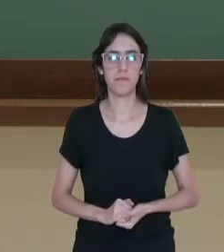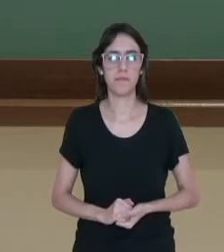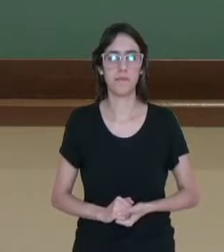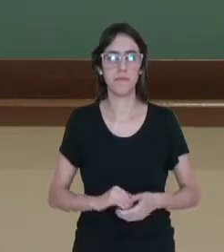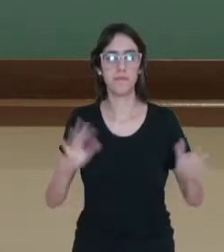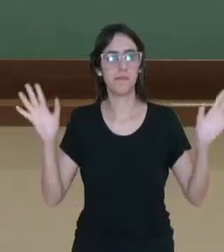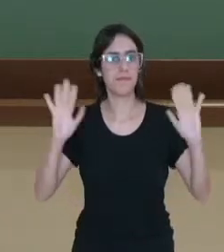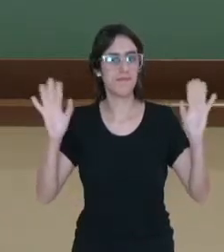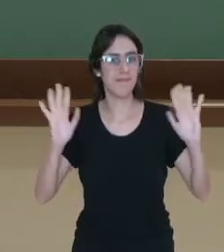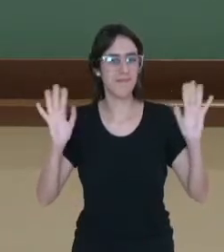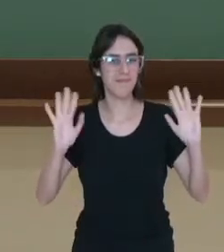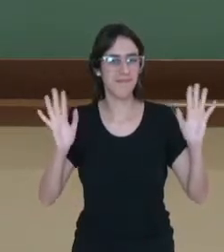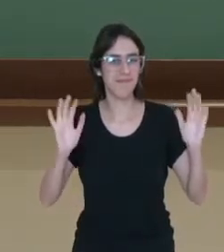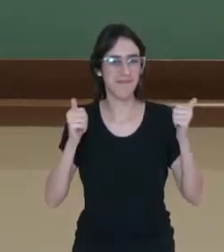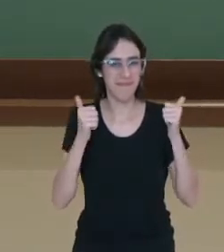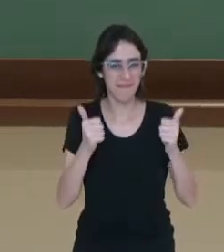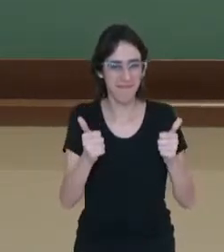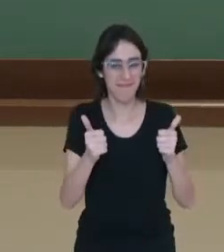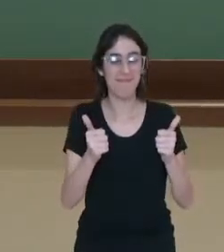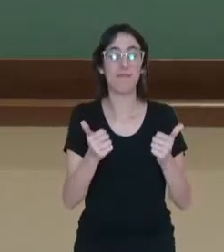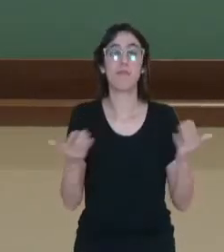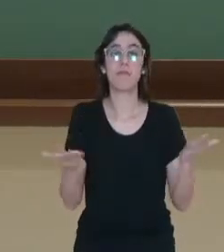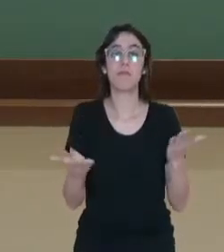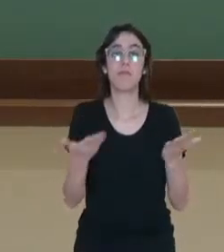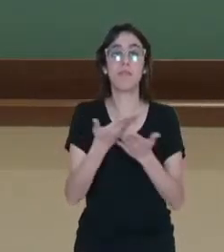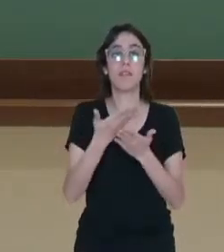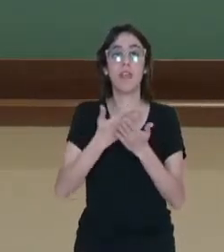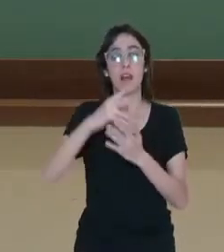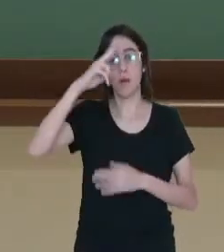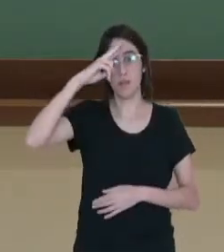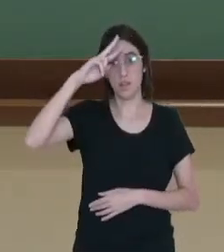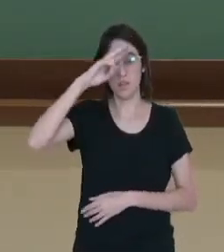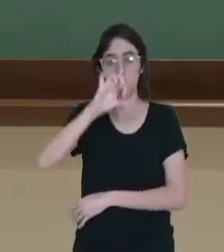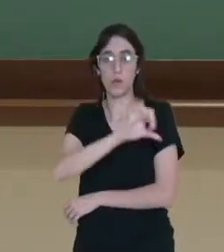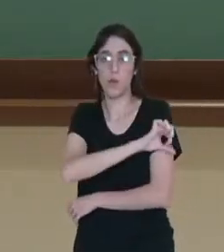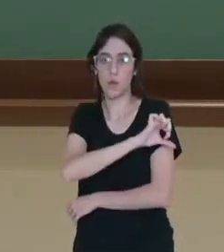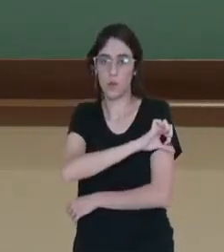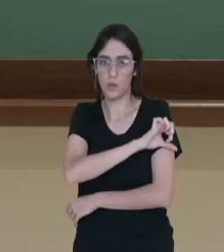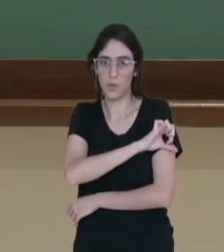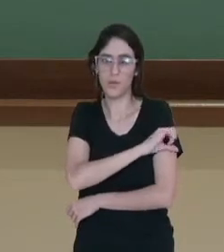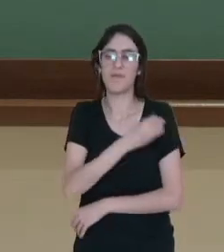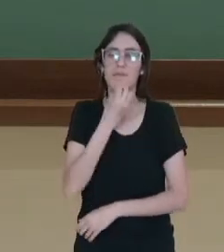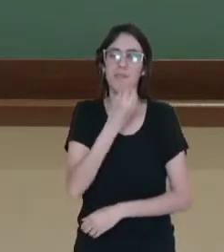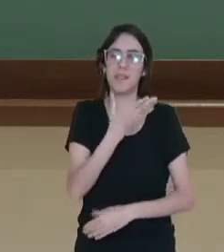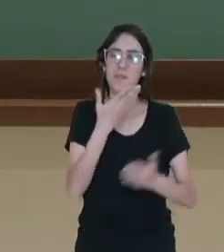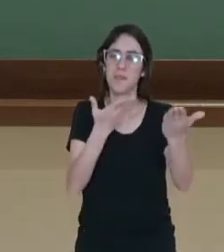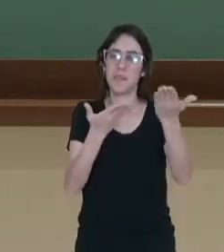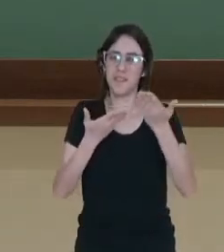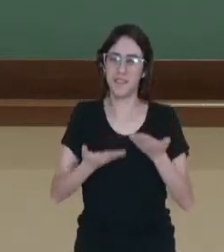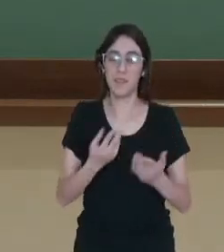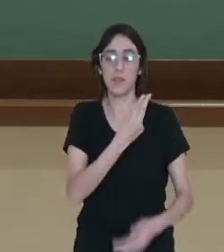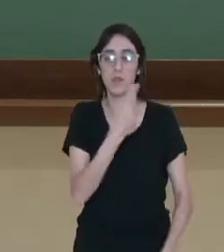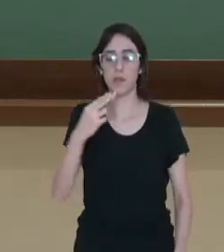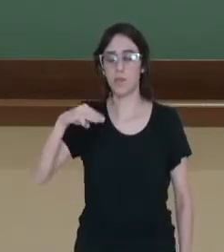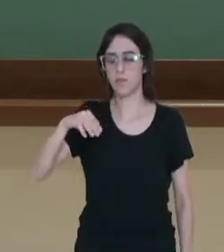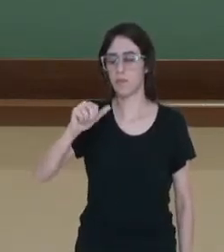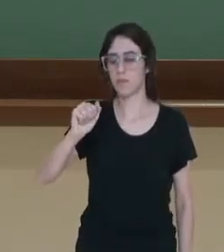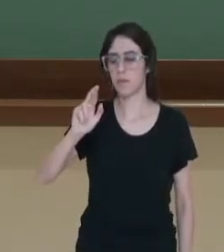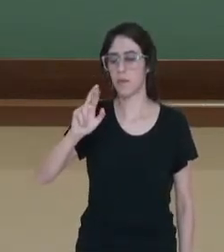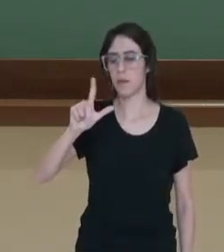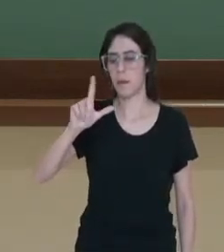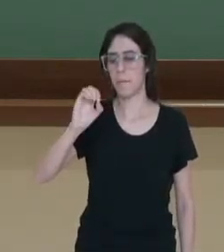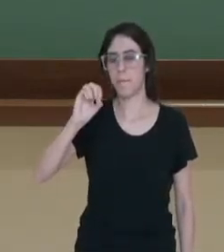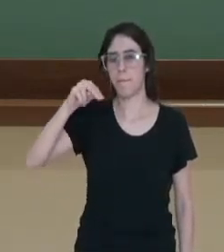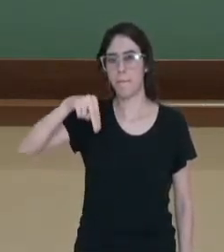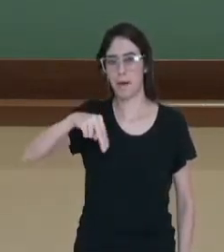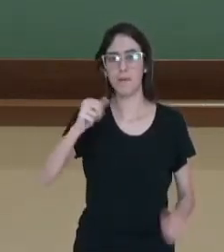Olá, povo! Essa é a aula de História do Nono Ano. Seja muito bem-vindo. Eu sou o professor Marlon e